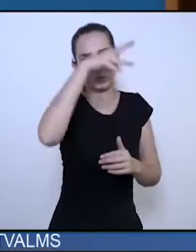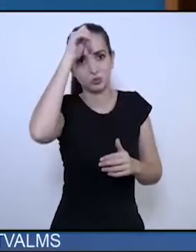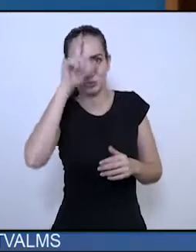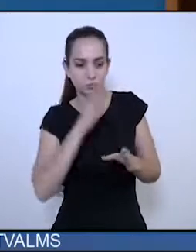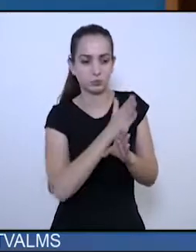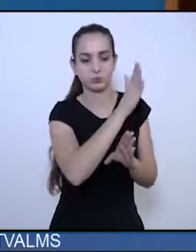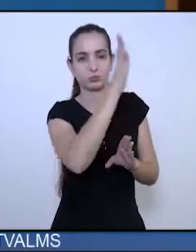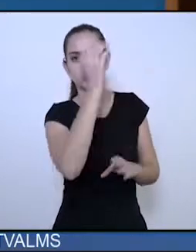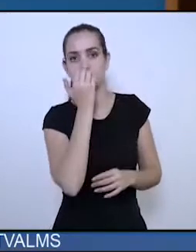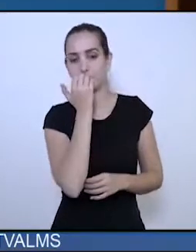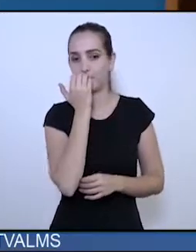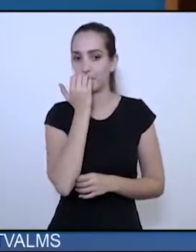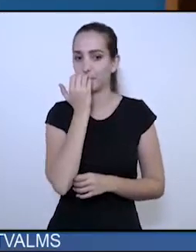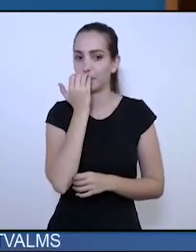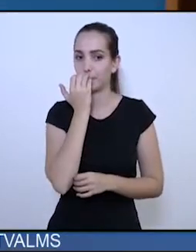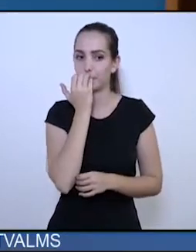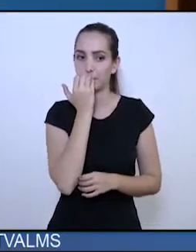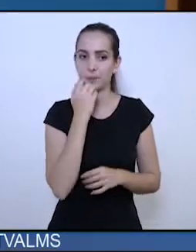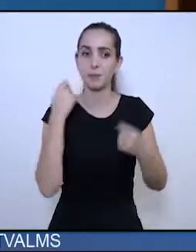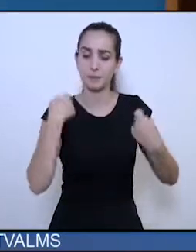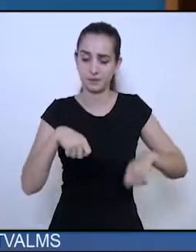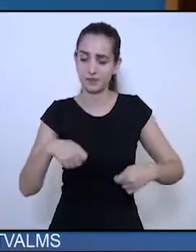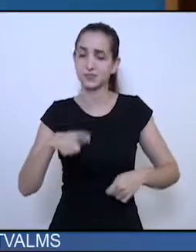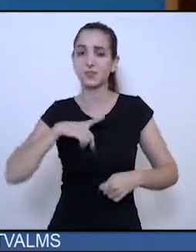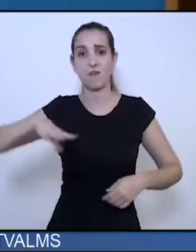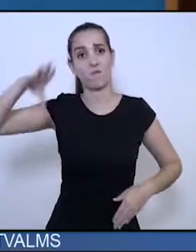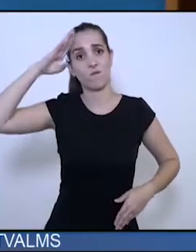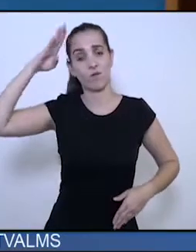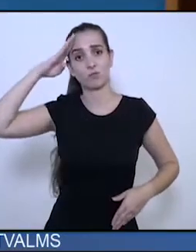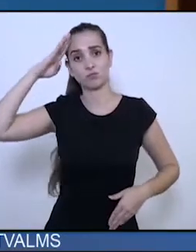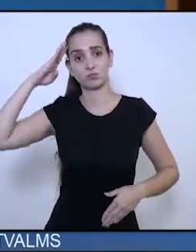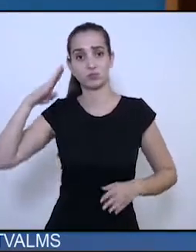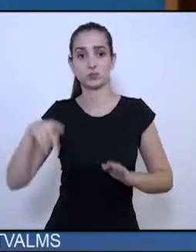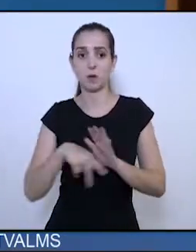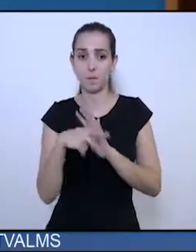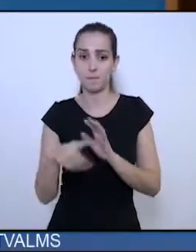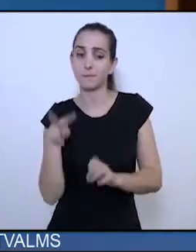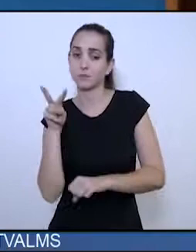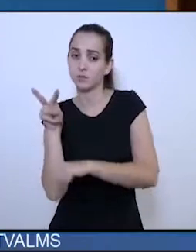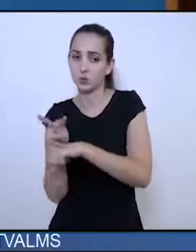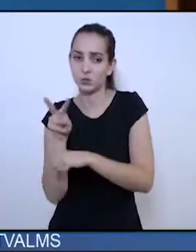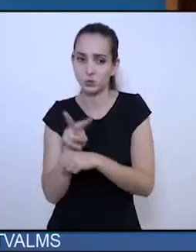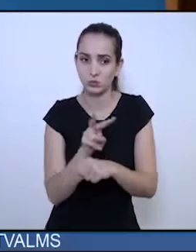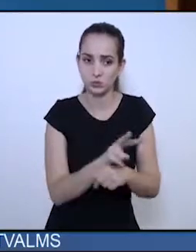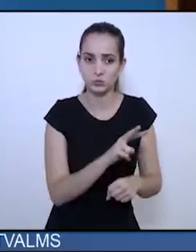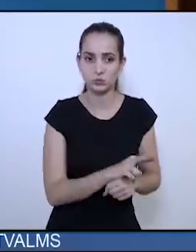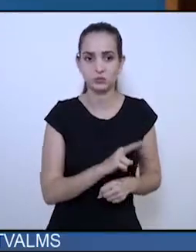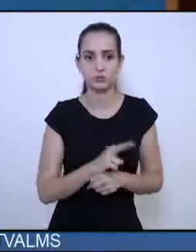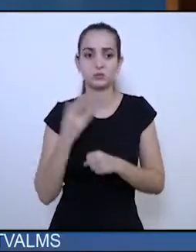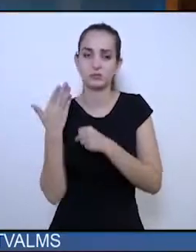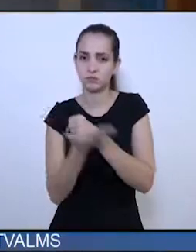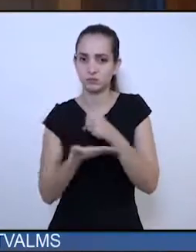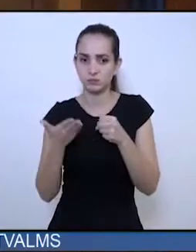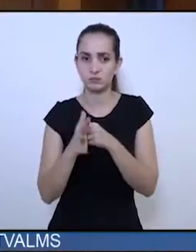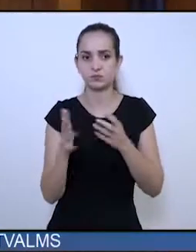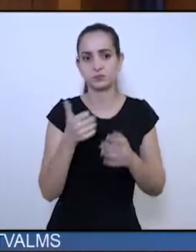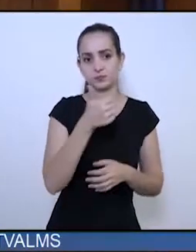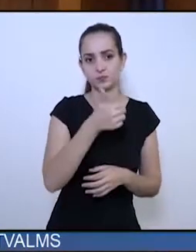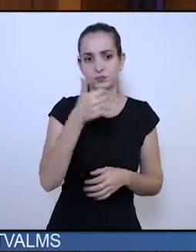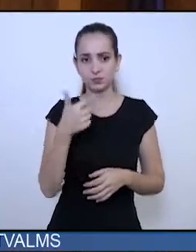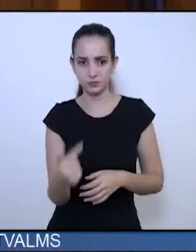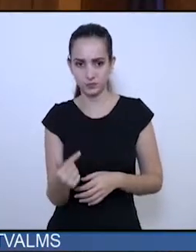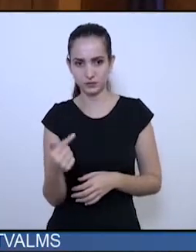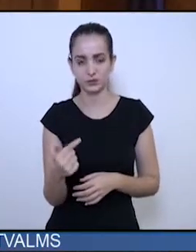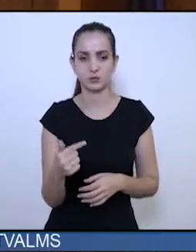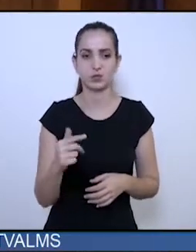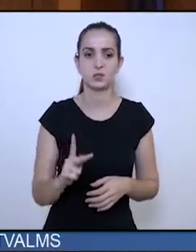nesse momento não apenas do Rio, mas as Forças Armadas estivessem de prontidão, guarnecendo aí minimamente os 17 mil quilômetros que